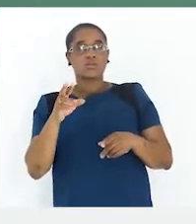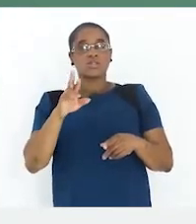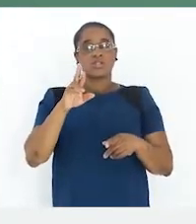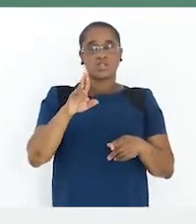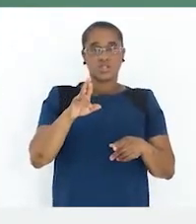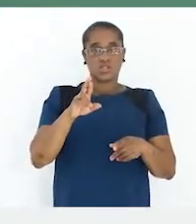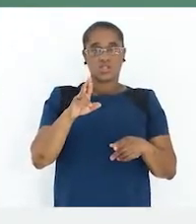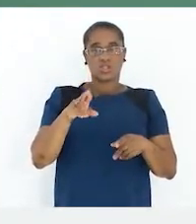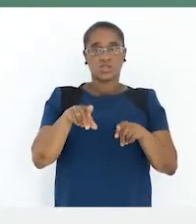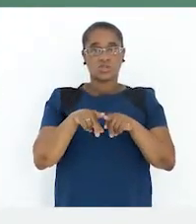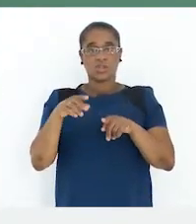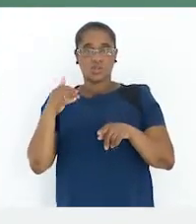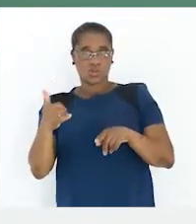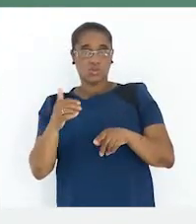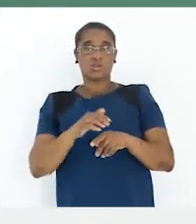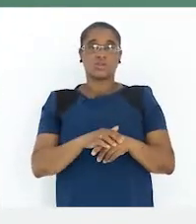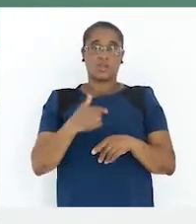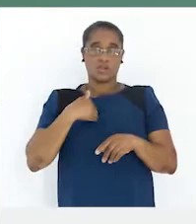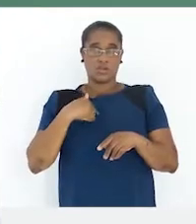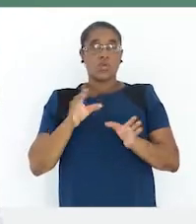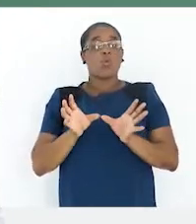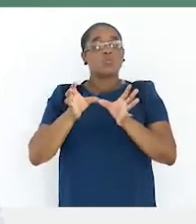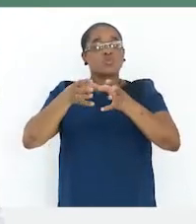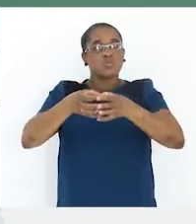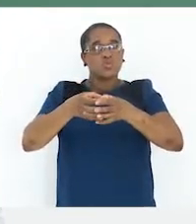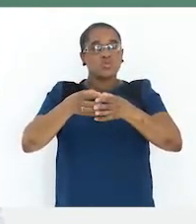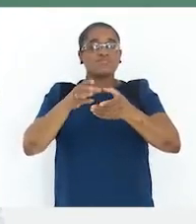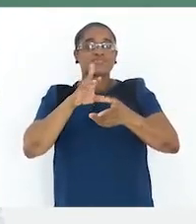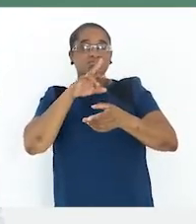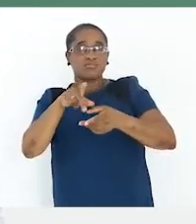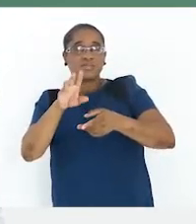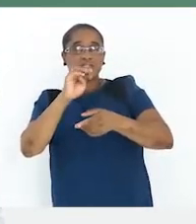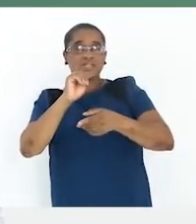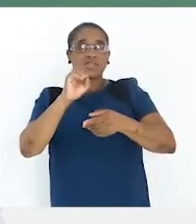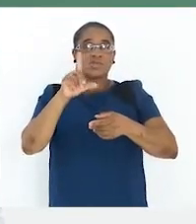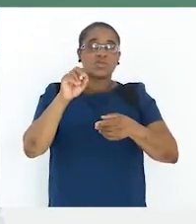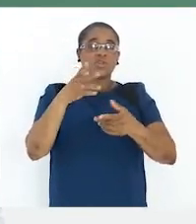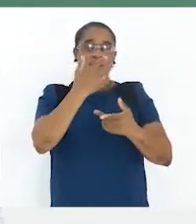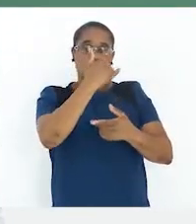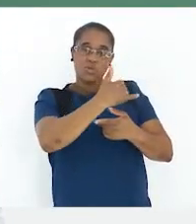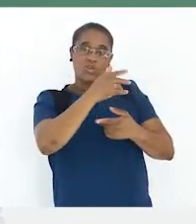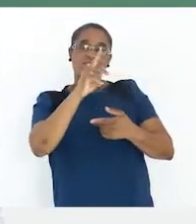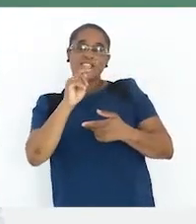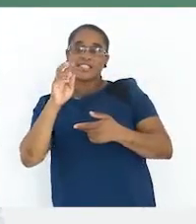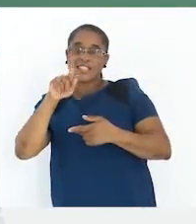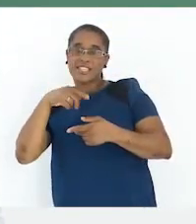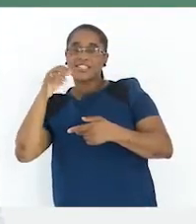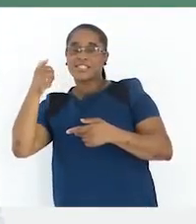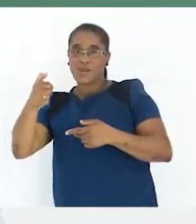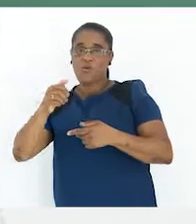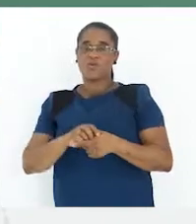2. Eu vou ter o meu conjunto de solução é 2 e 5. São os